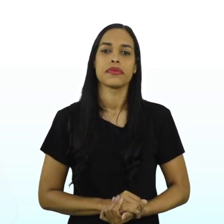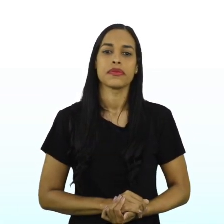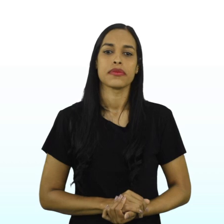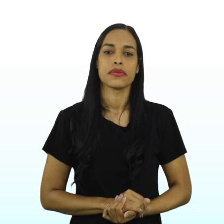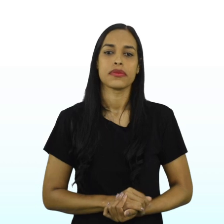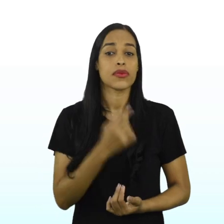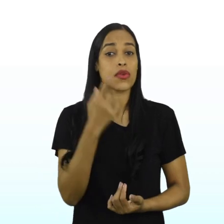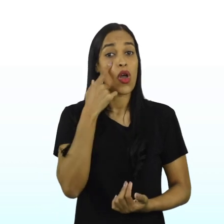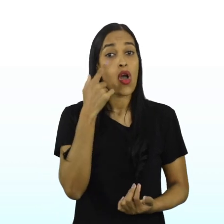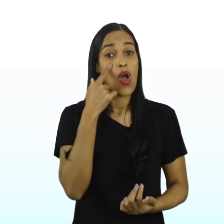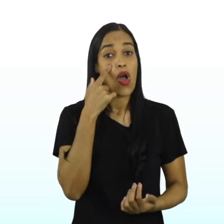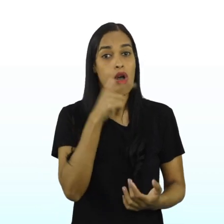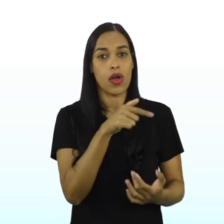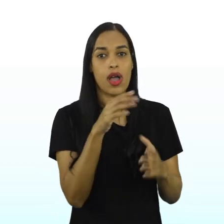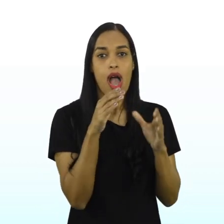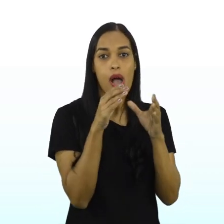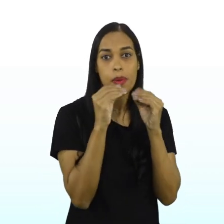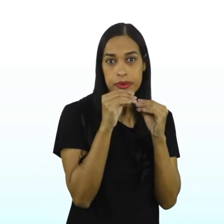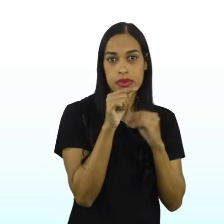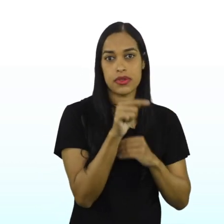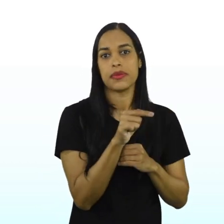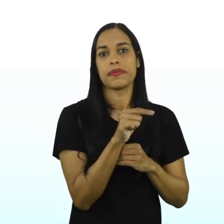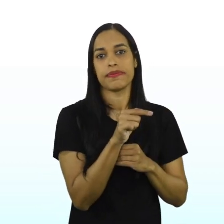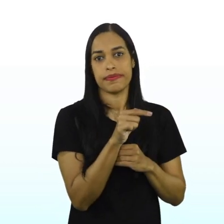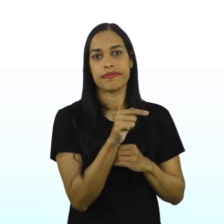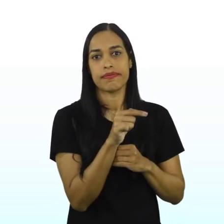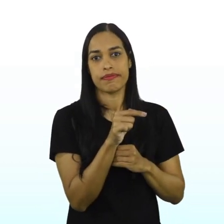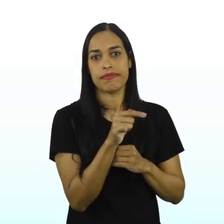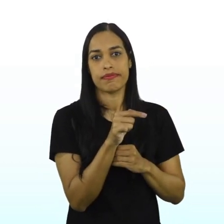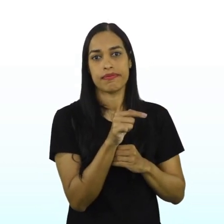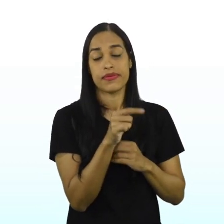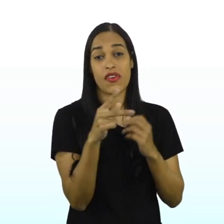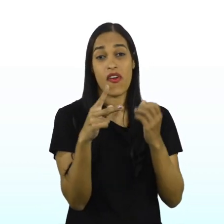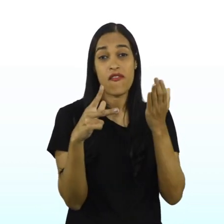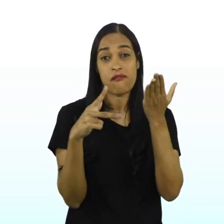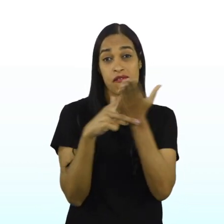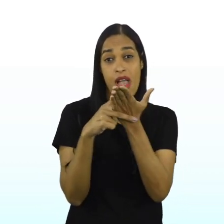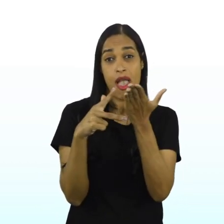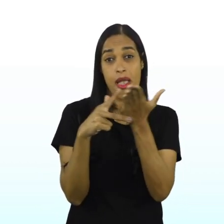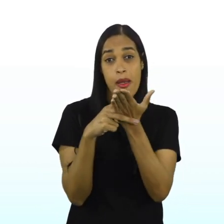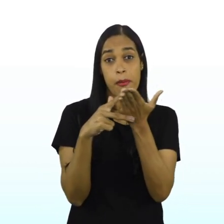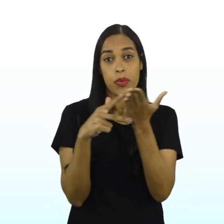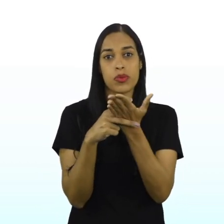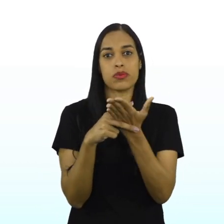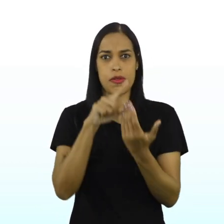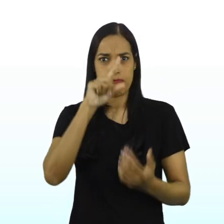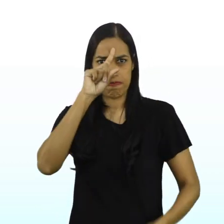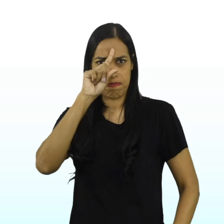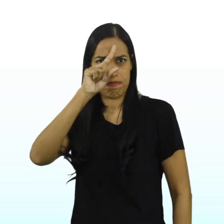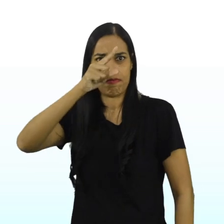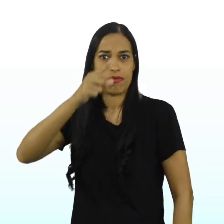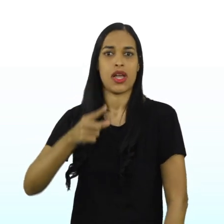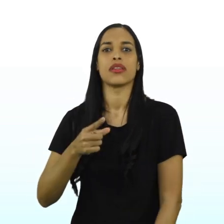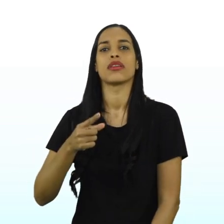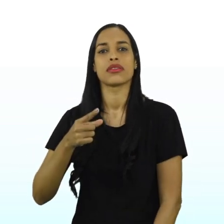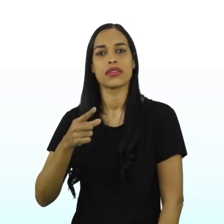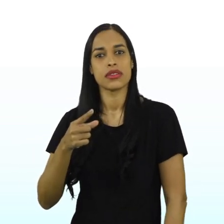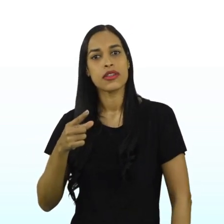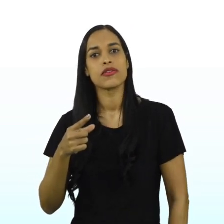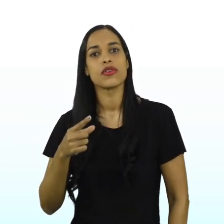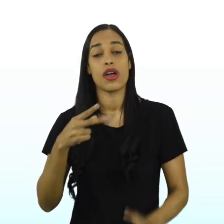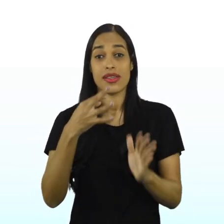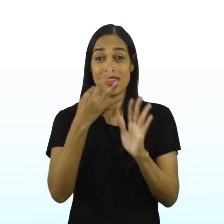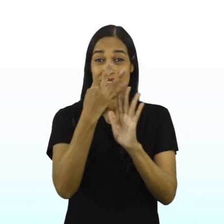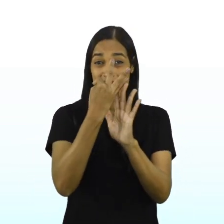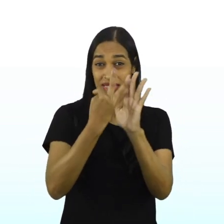Morde aqui, quando ele diz morde, veja que ele está usando o verbo no modo imperativo. Então, esse texto aí,